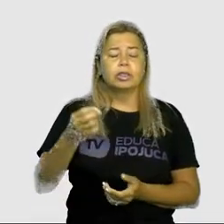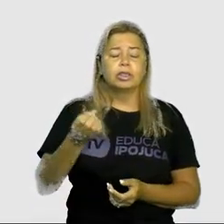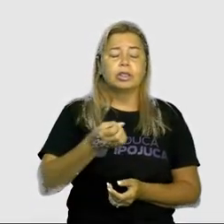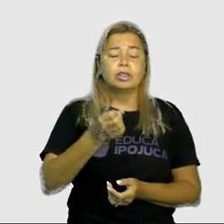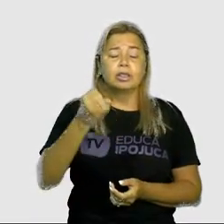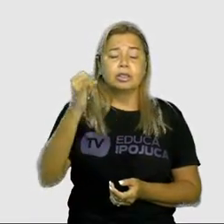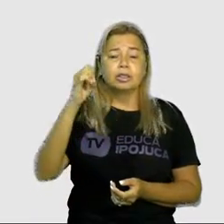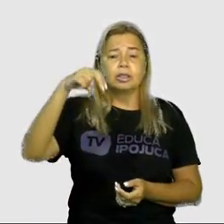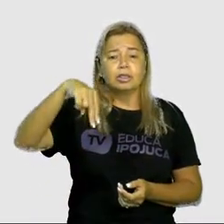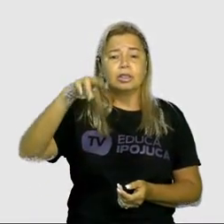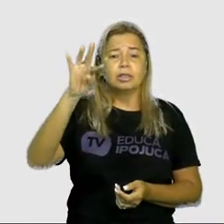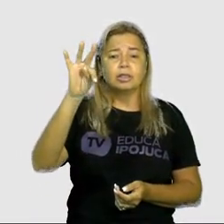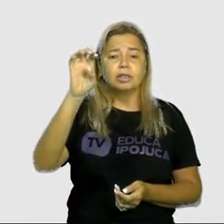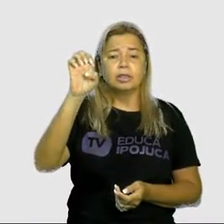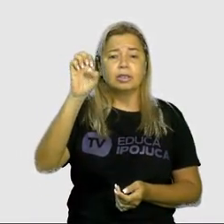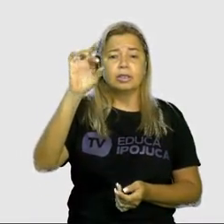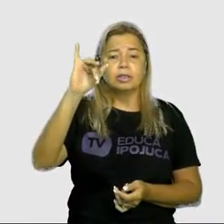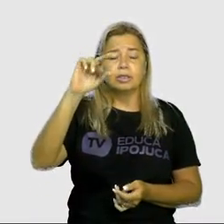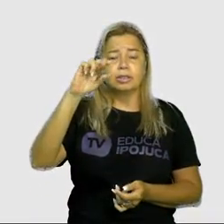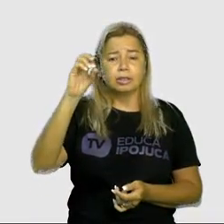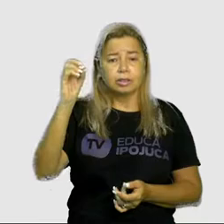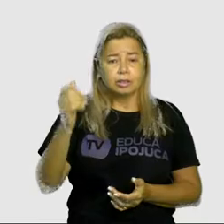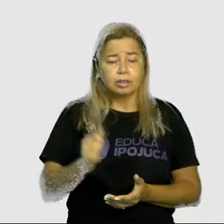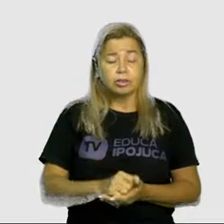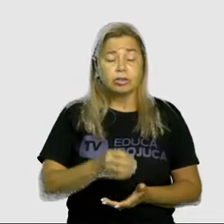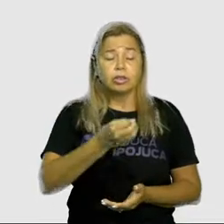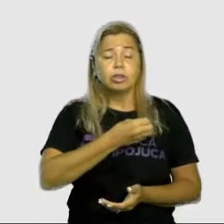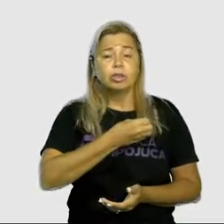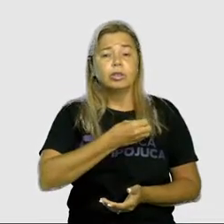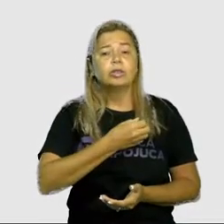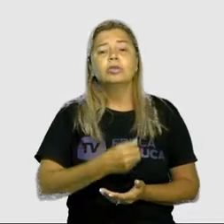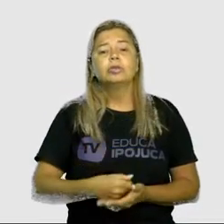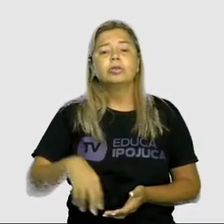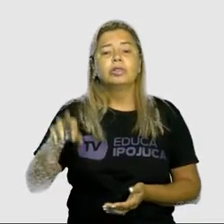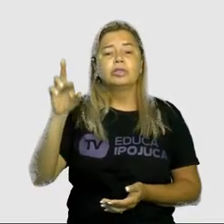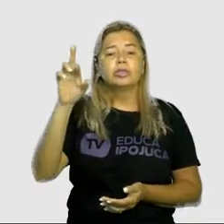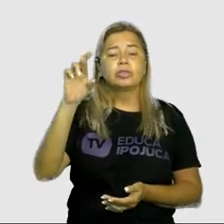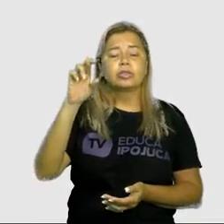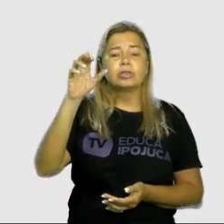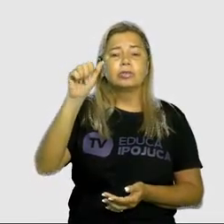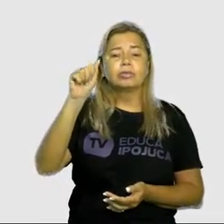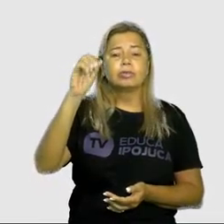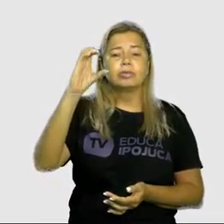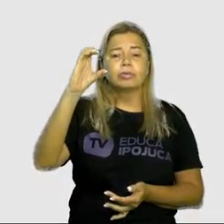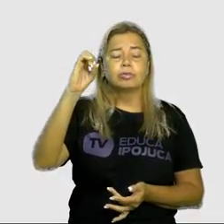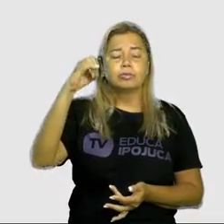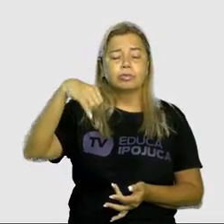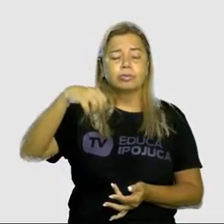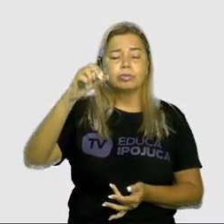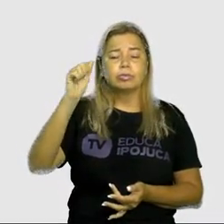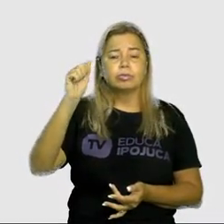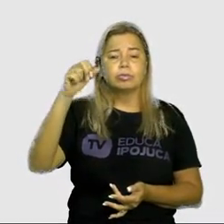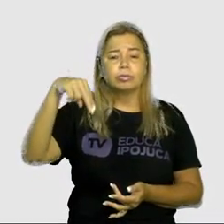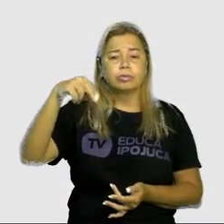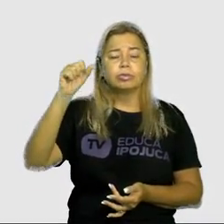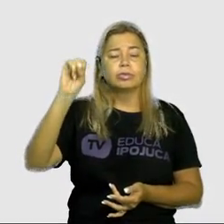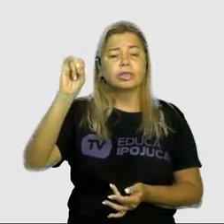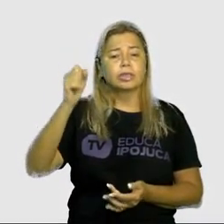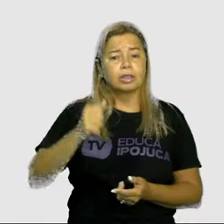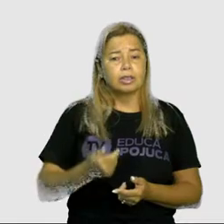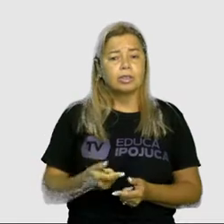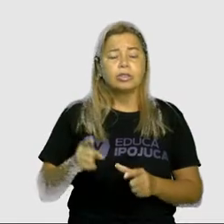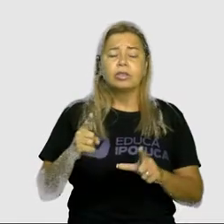inteiros, os números racionais e os números irracionais. Então a gente vê que eles têm tudo